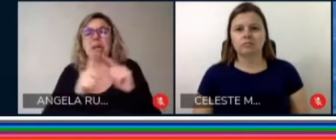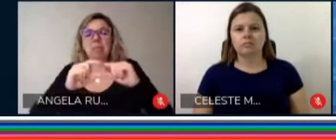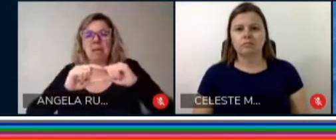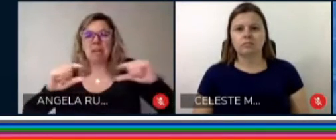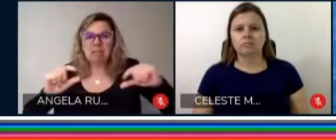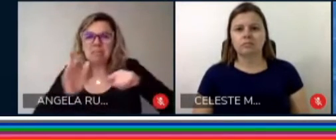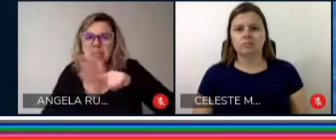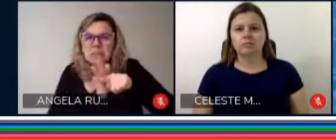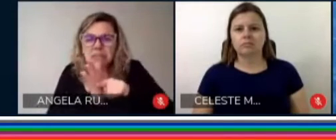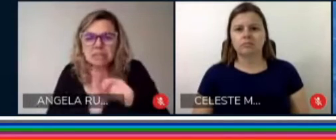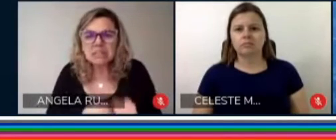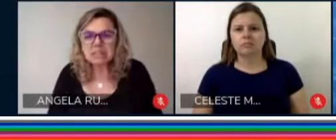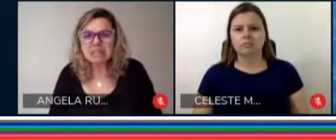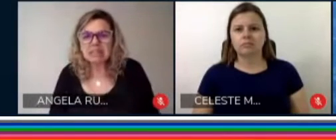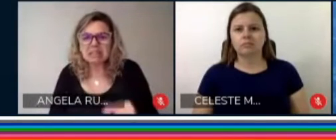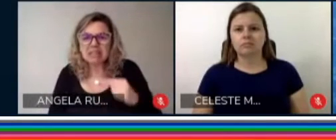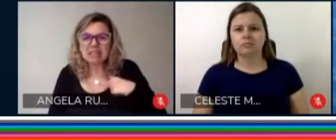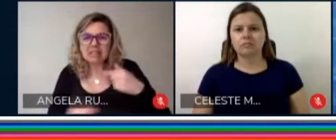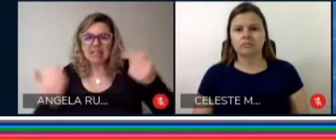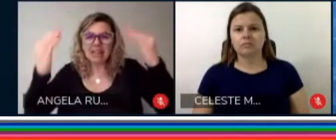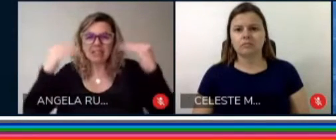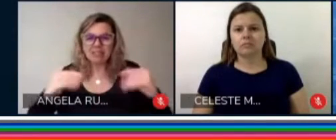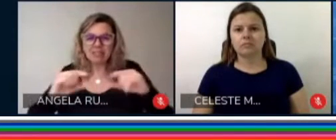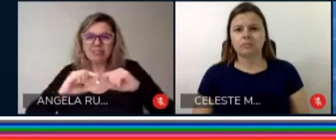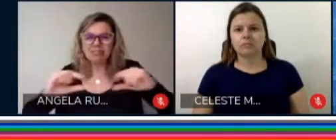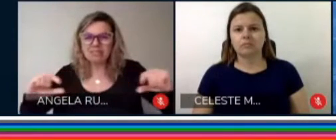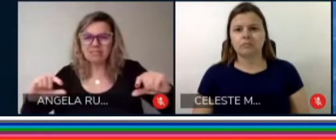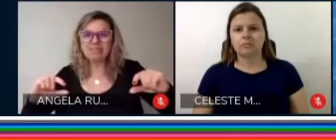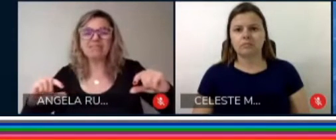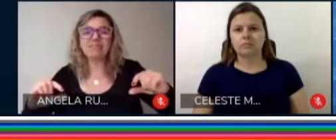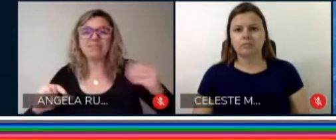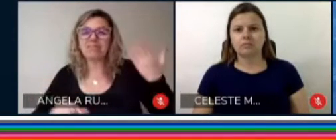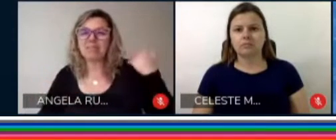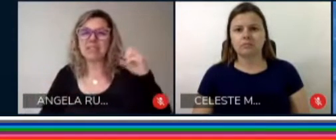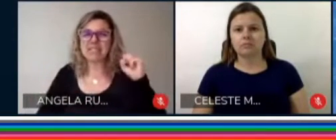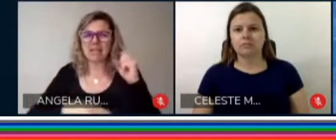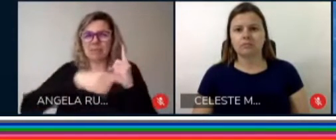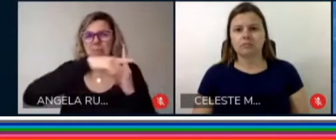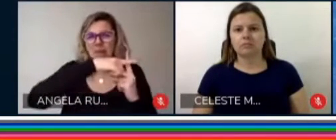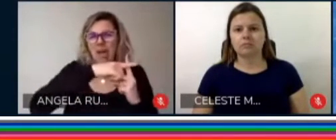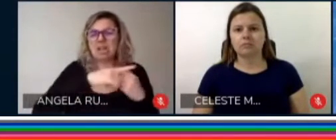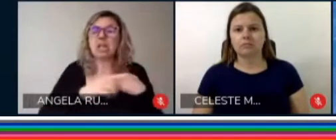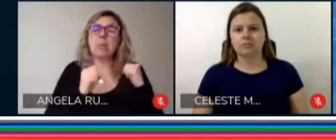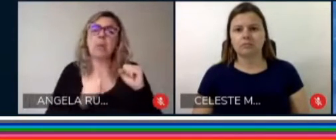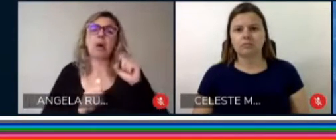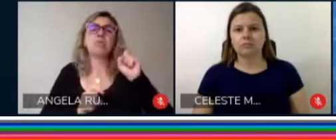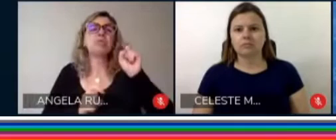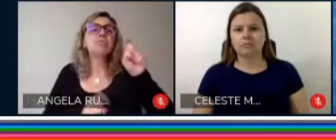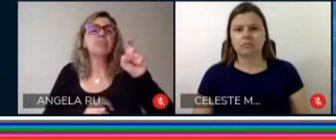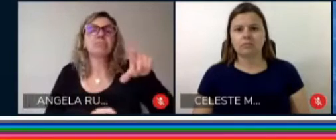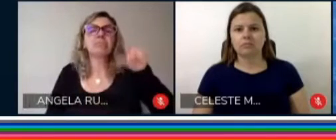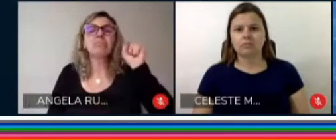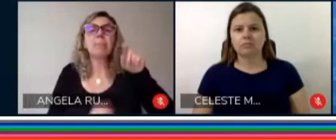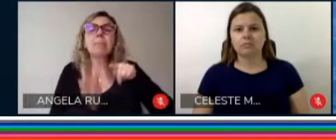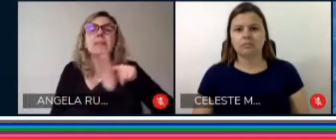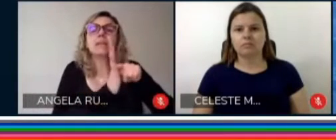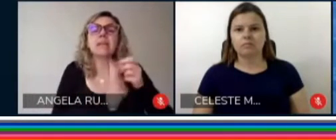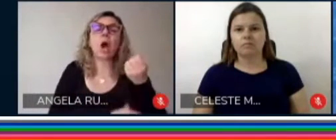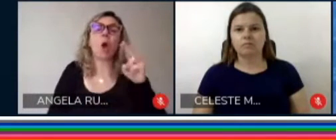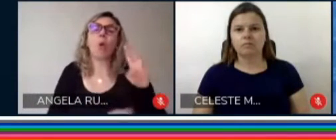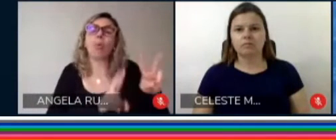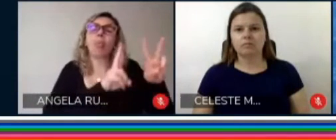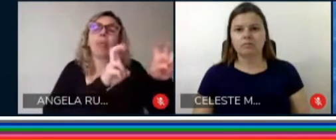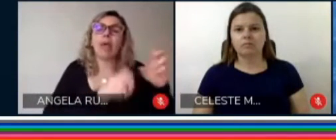busca, existem aqueles campos que eu mencionei lá no Sabe Mais. Eu posso selecionar, eu quero pesquisar por assunto, eu